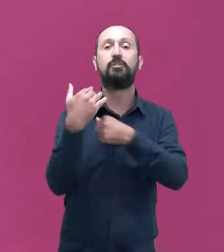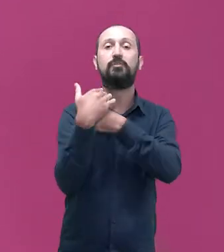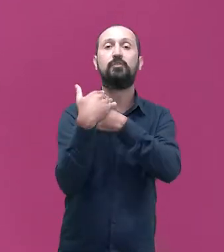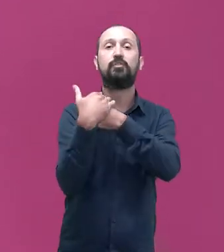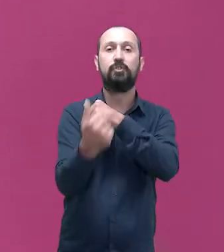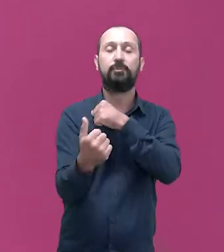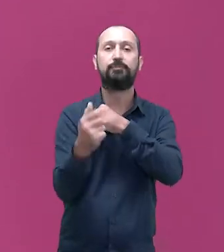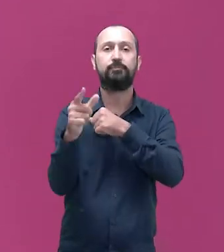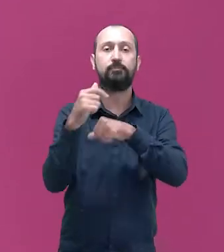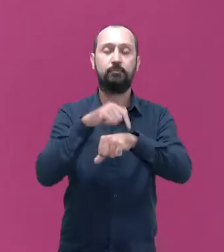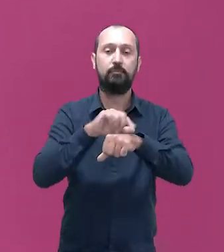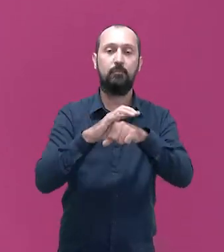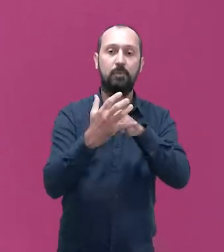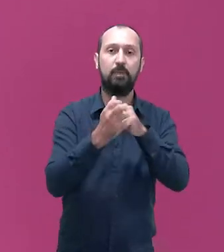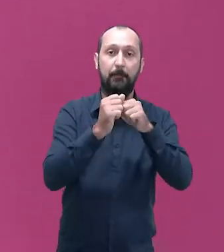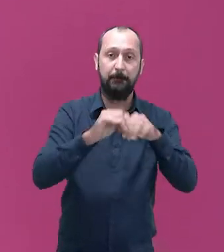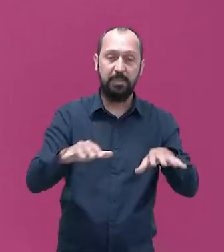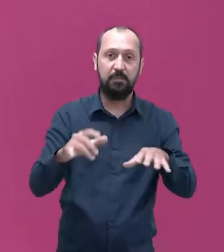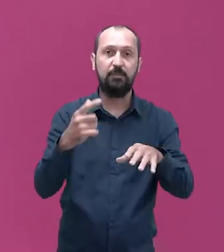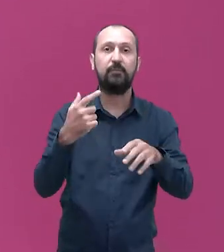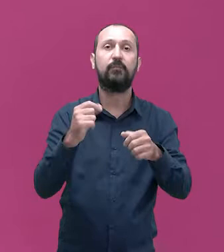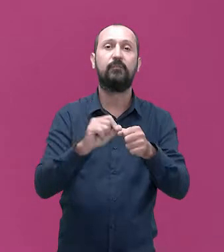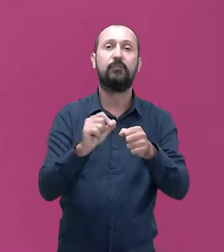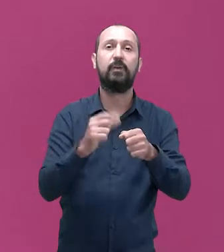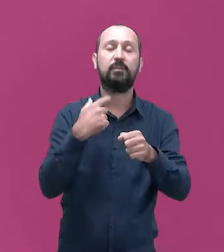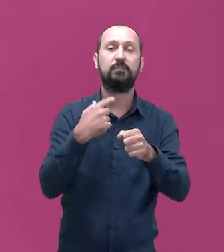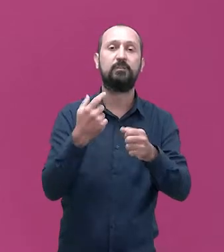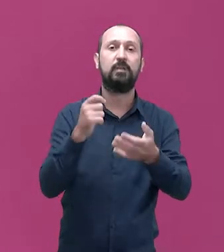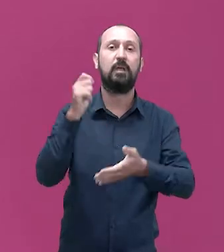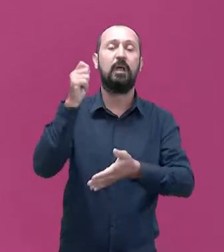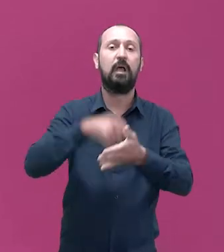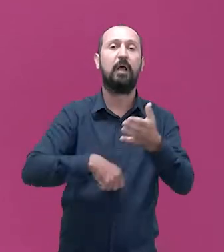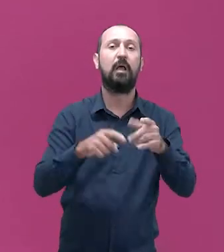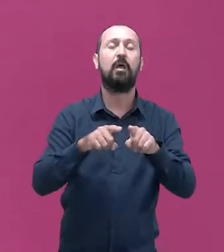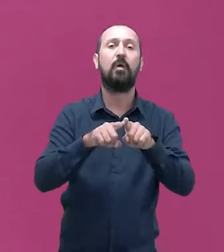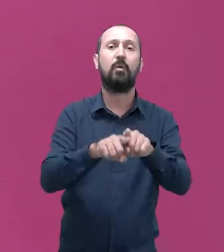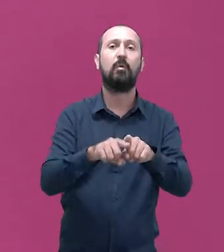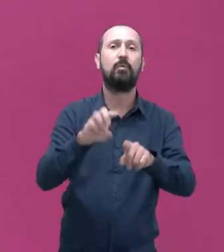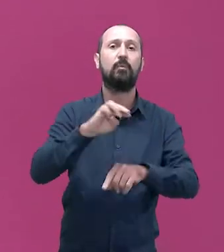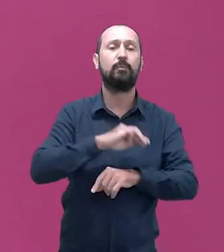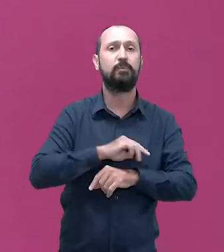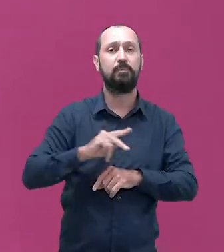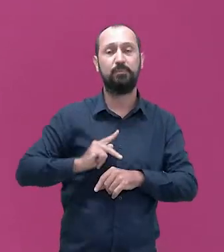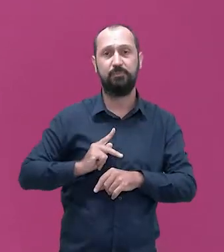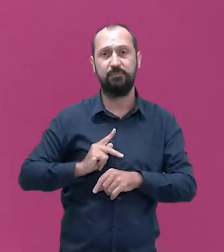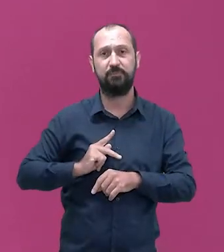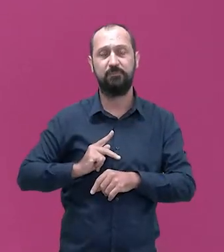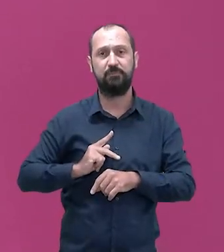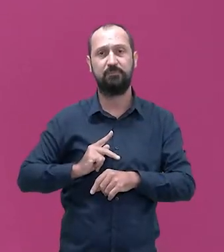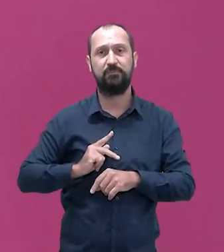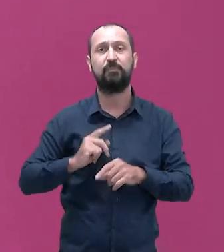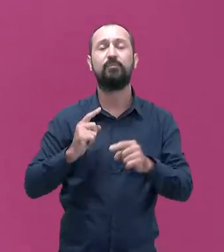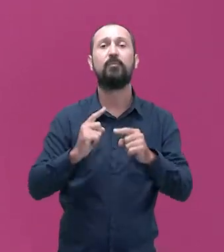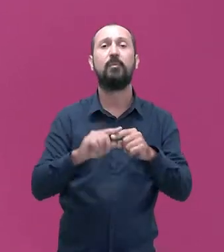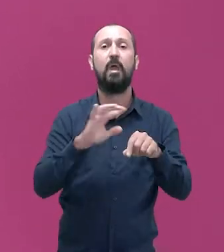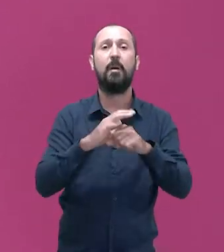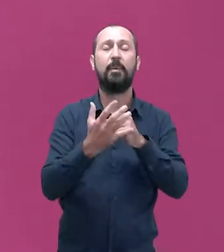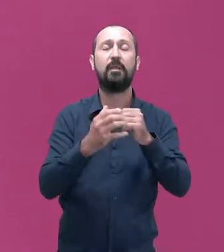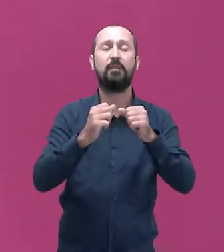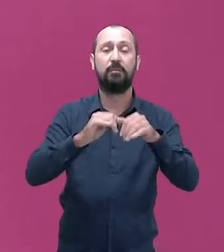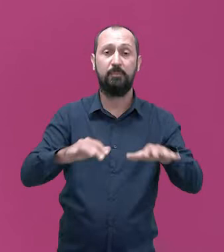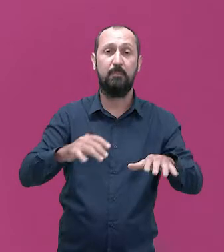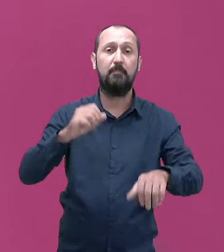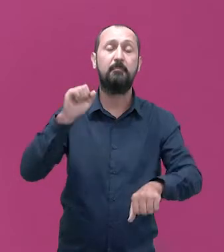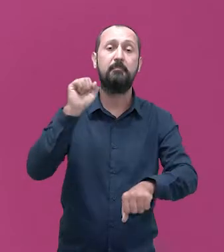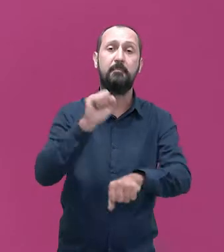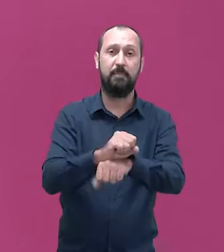nós fomos chamados, durante a pandemia, a fazer vários acordos, né, no Ministério Público, né, porque a pandemia